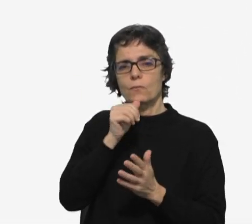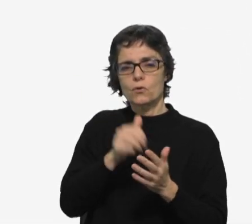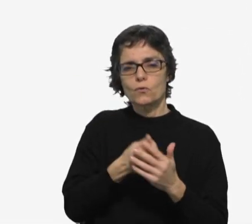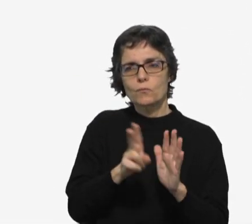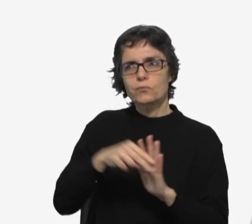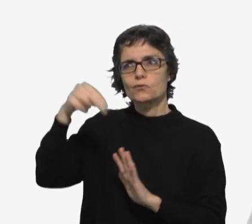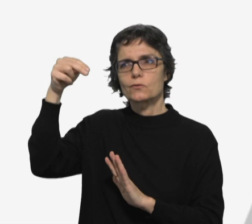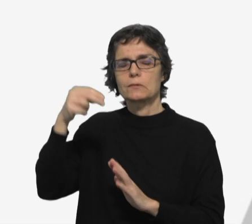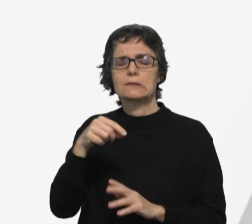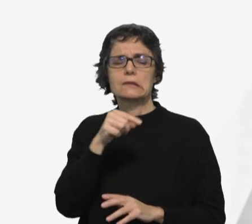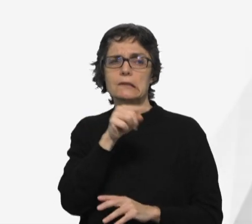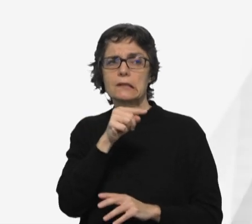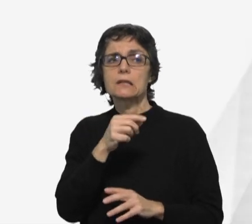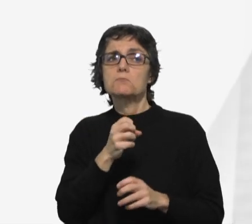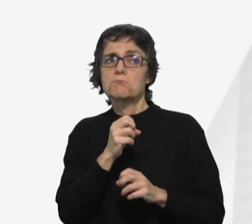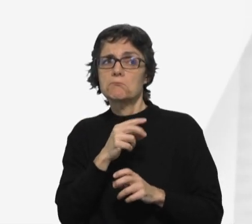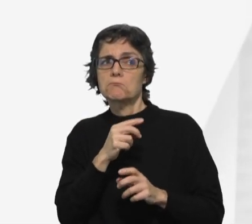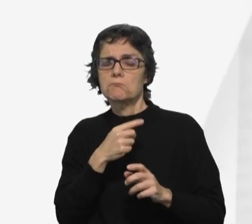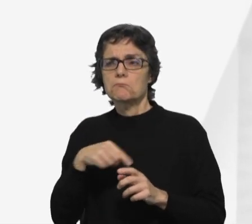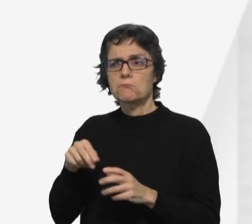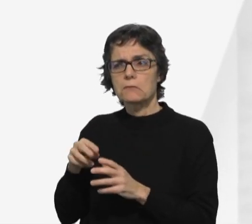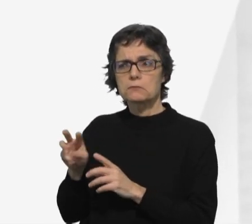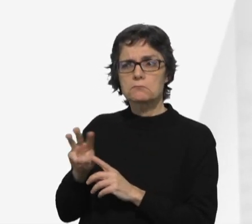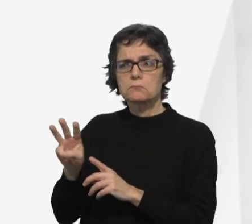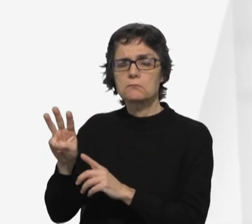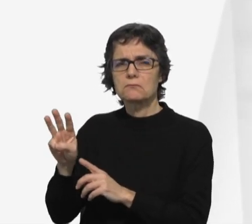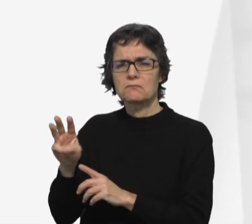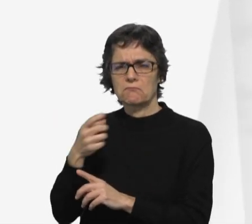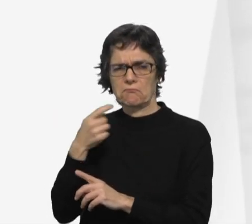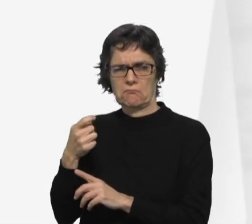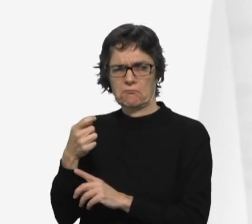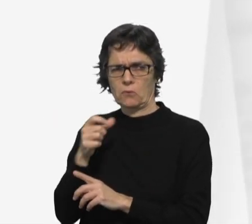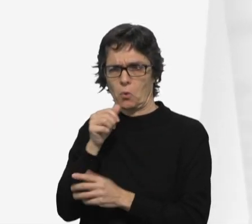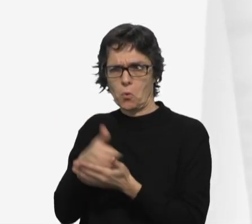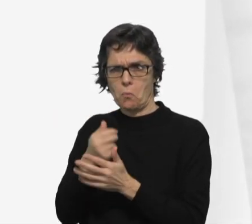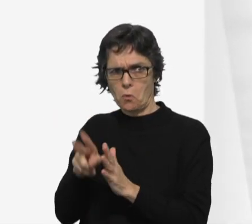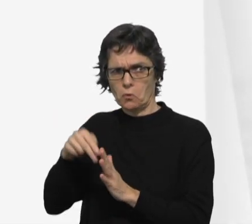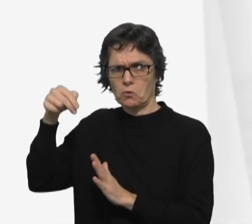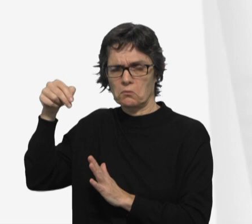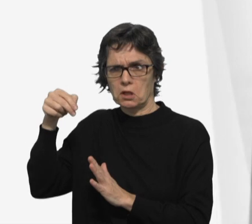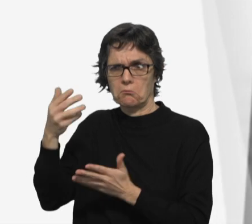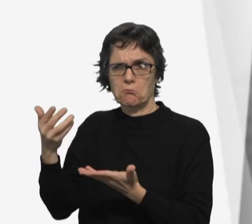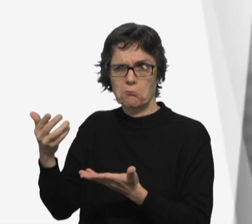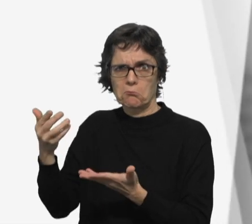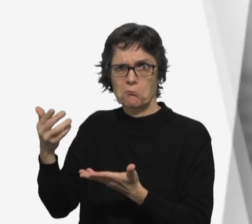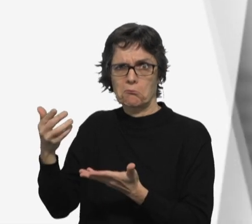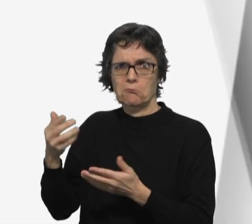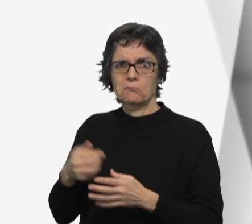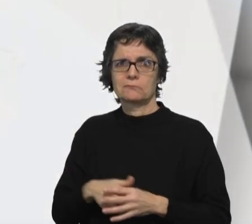guardaram a recomendação, mas perguntavam entre si o que seria ressuscitar dos mortos.